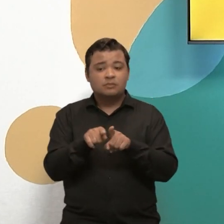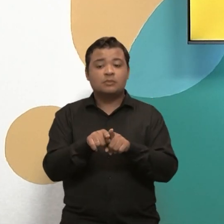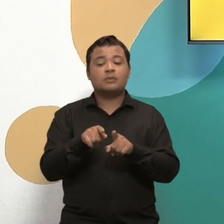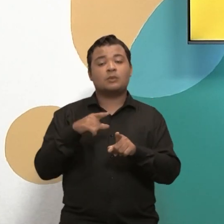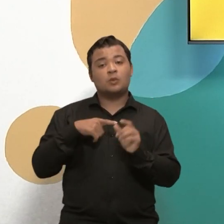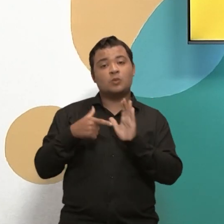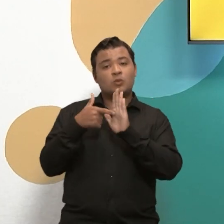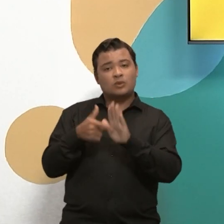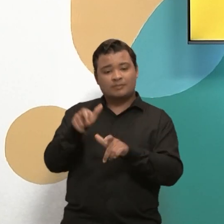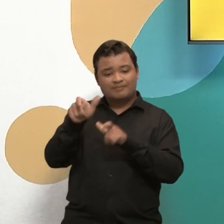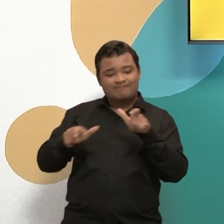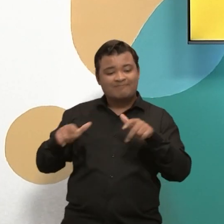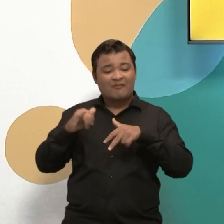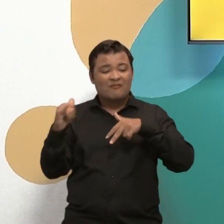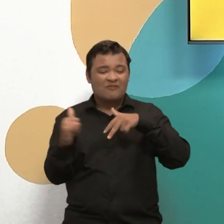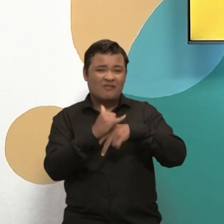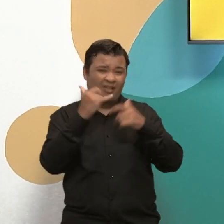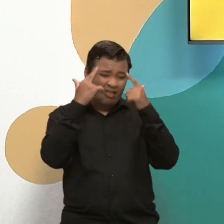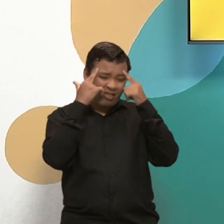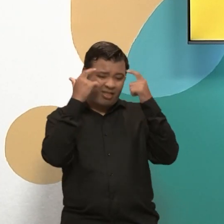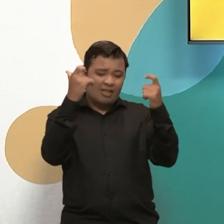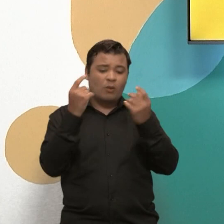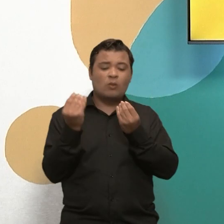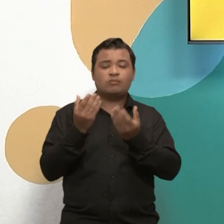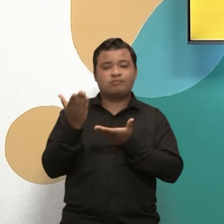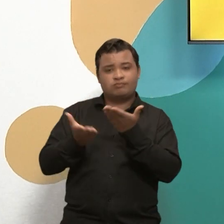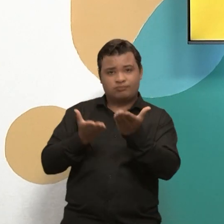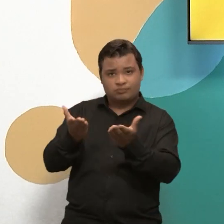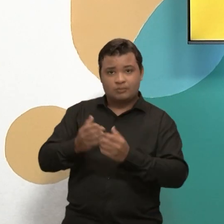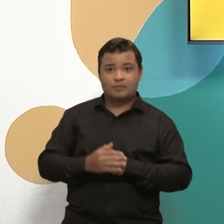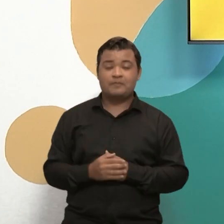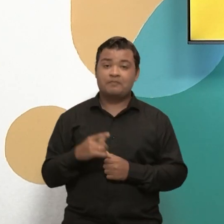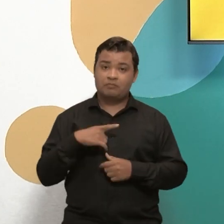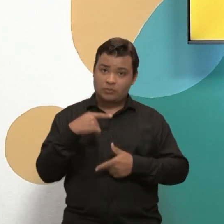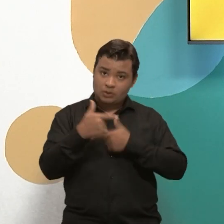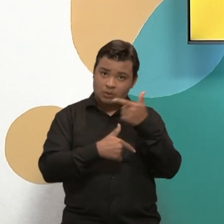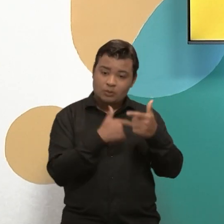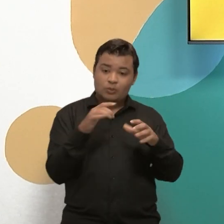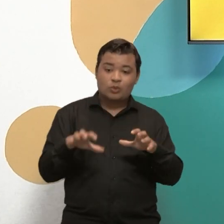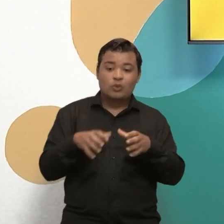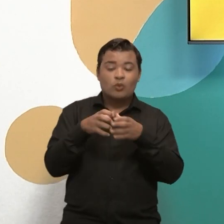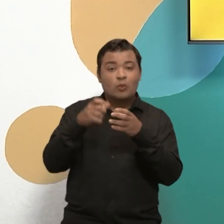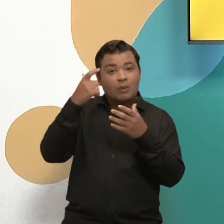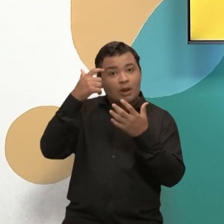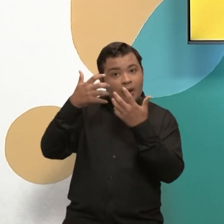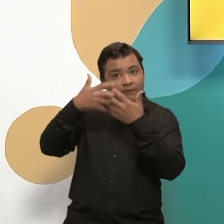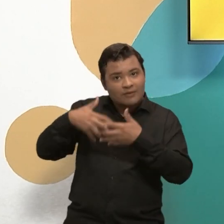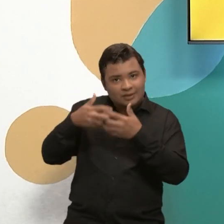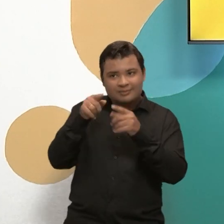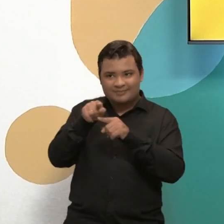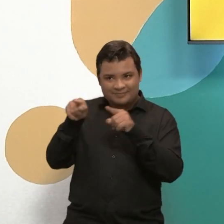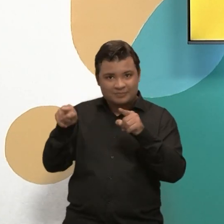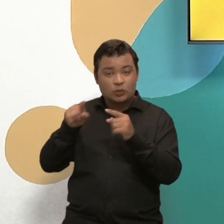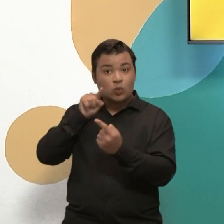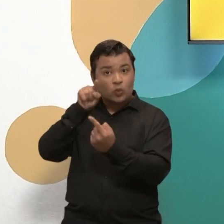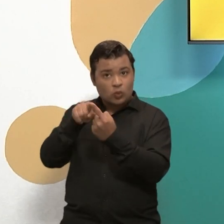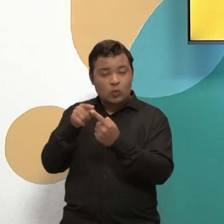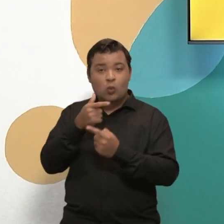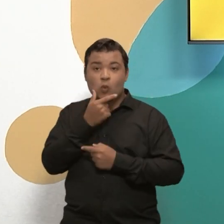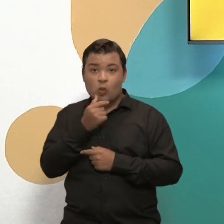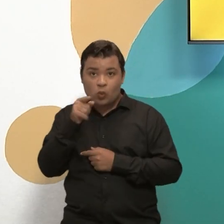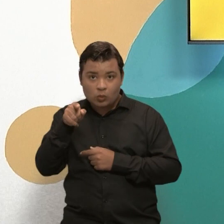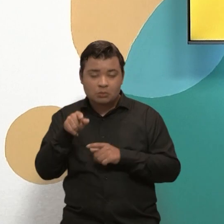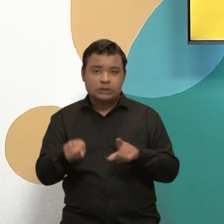atendimento às vítimas de violência, o trabalho feito pelos grupos reflexivos para homens e também sobre a